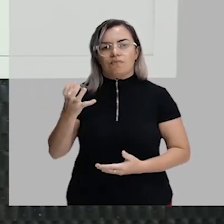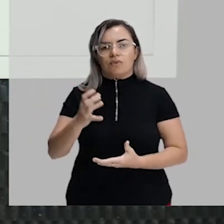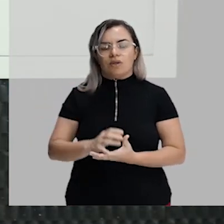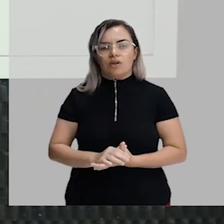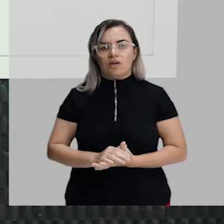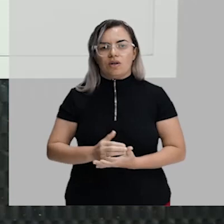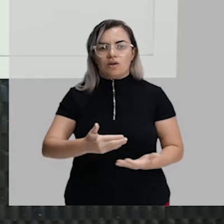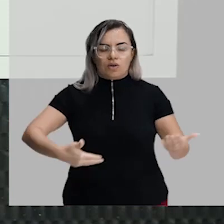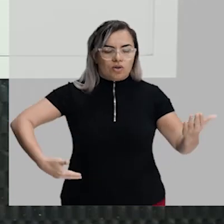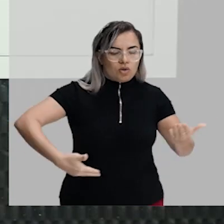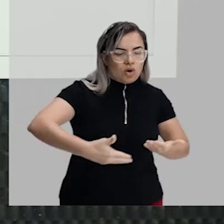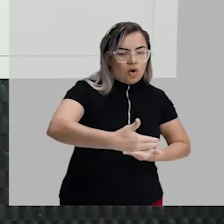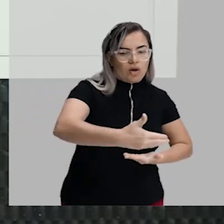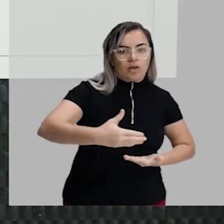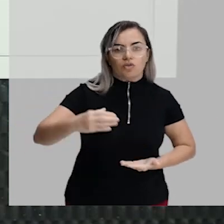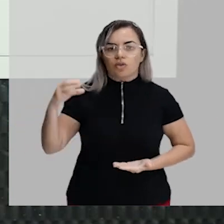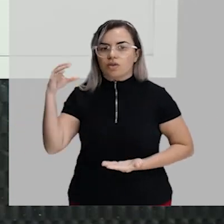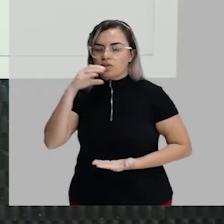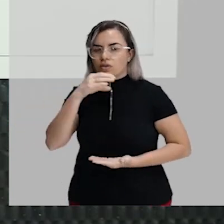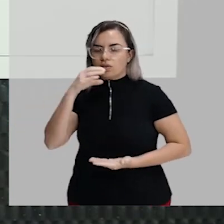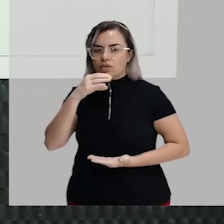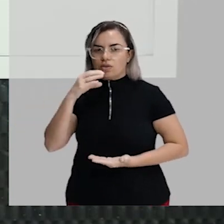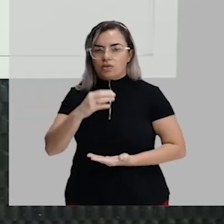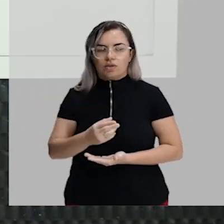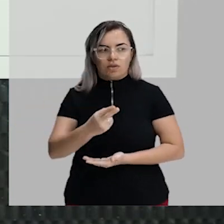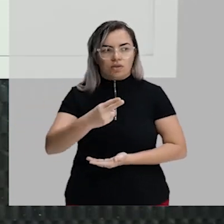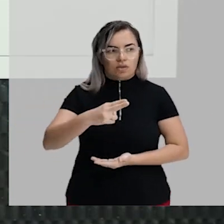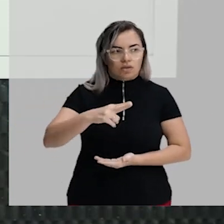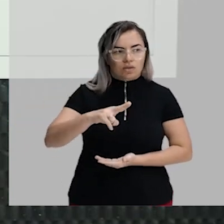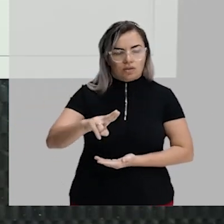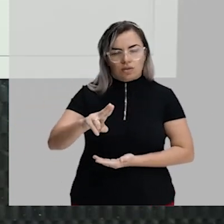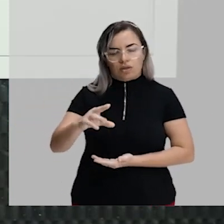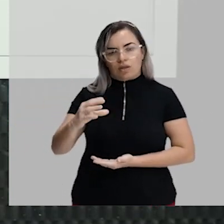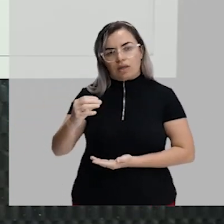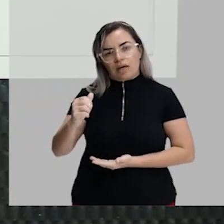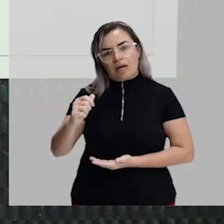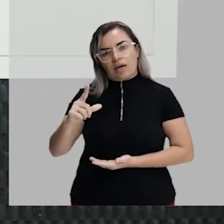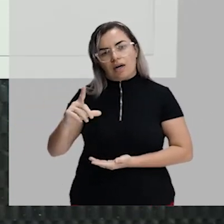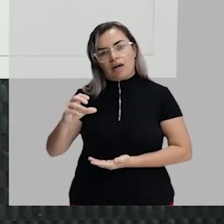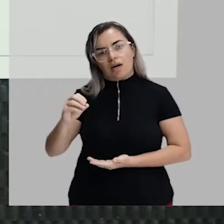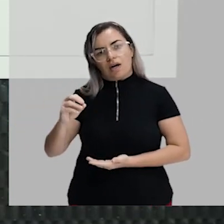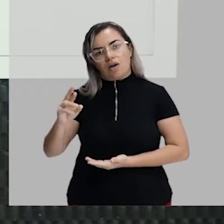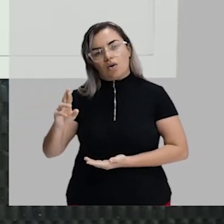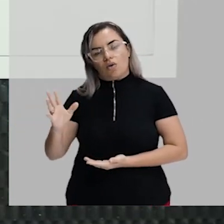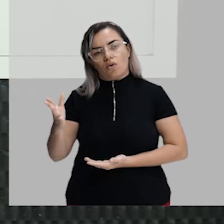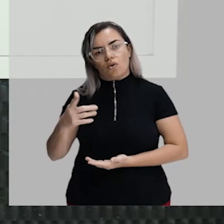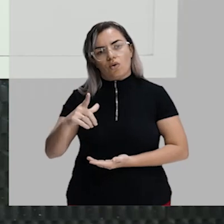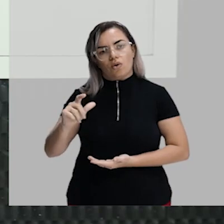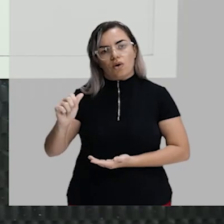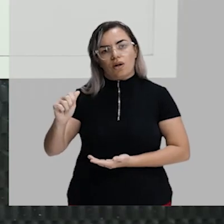de calor que nós chamamos de calor latente.